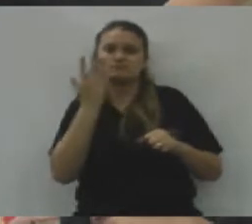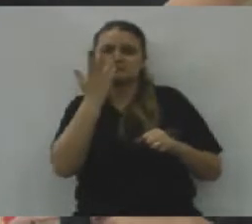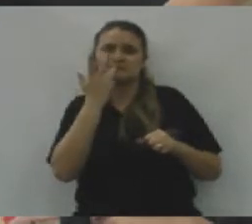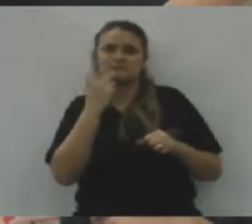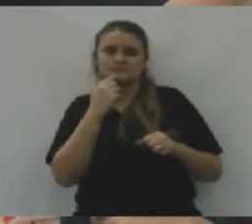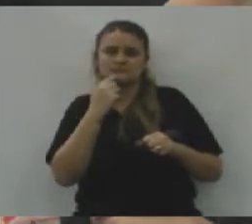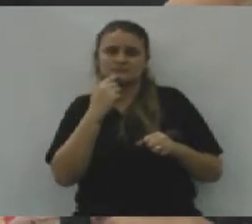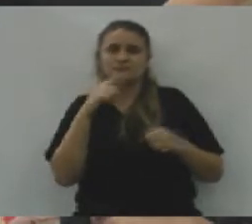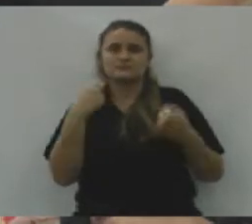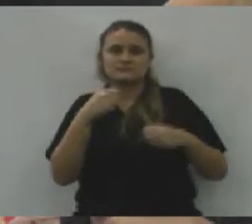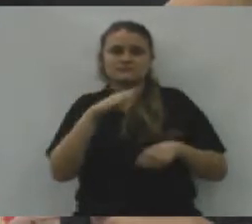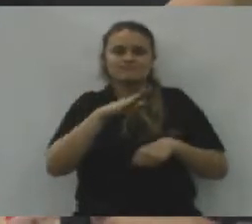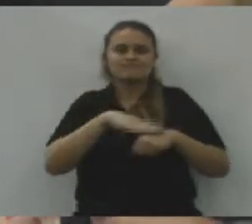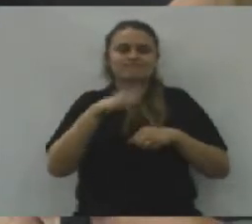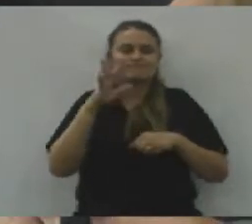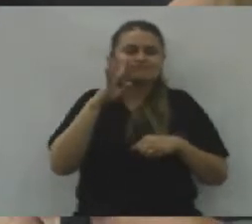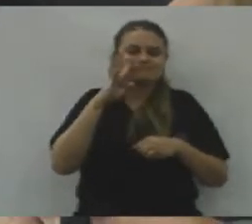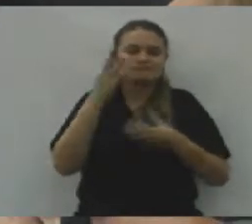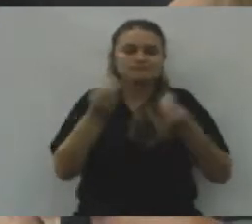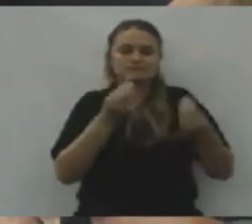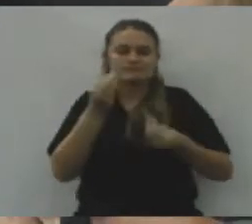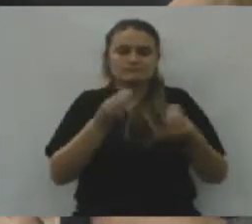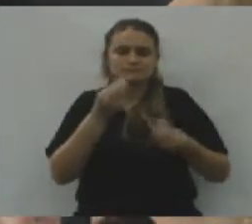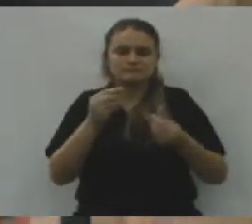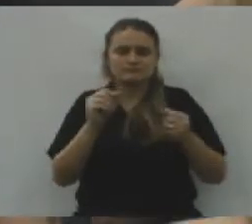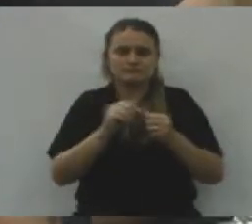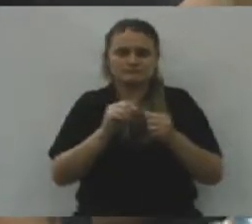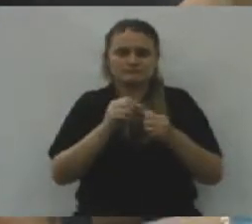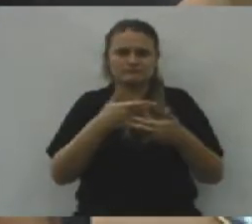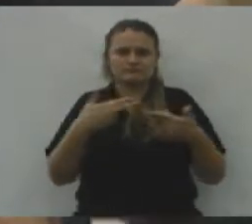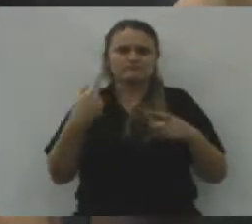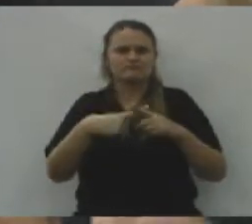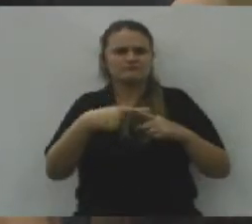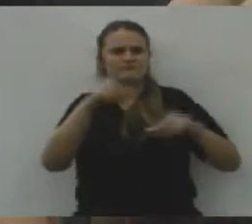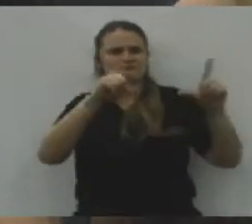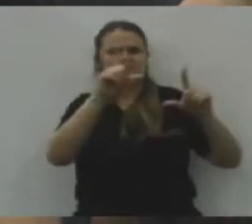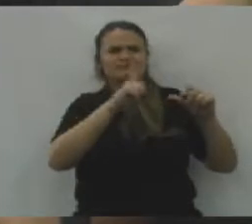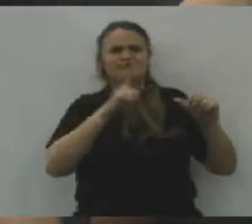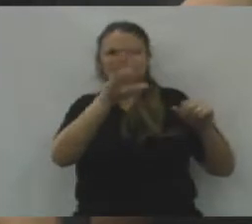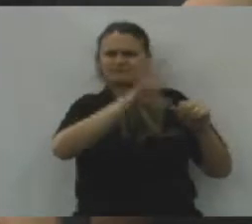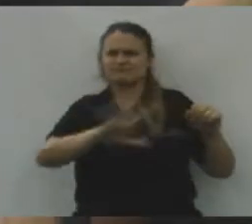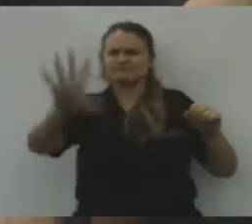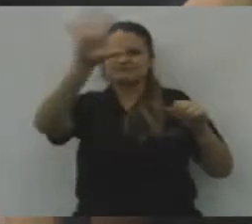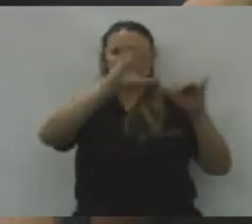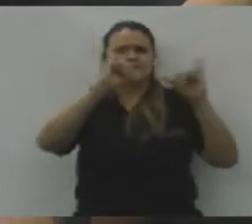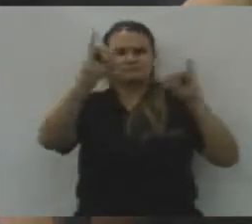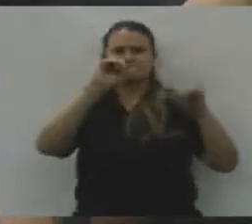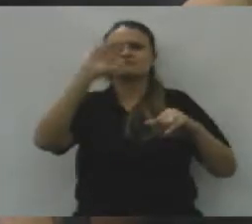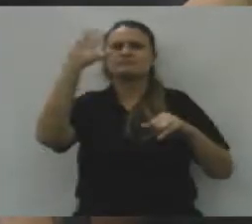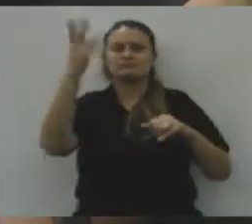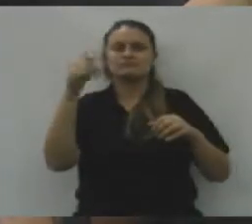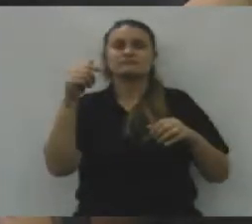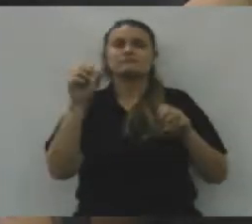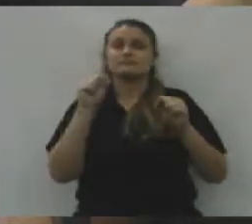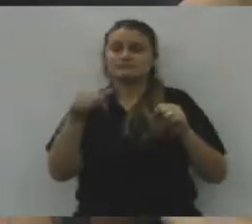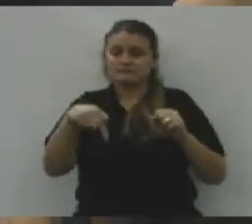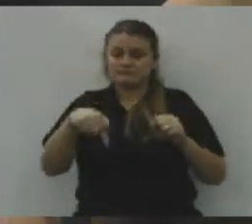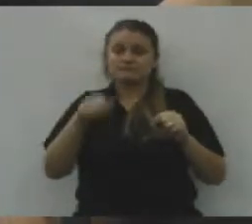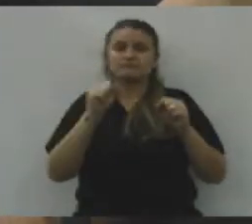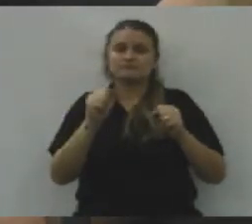seguidamente, a nível regional, estadual ou nacional, fatos acontecendo. e que isso poderá salvar vidas em Nova Vitória,